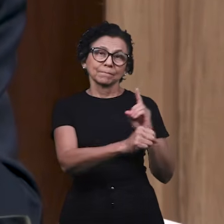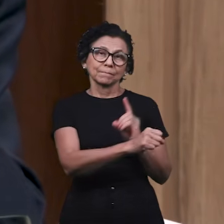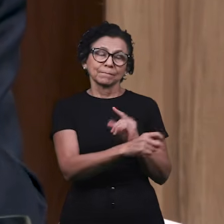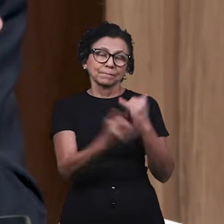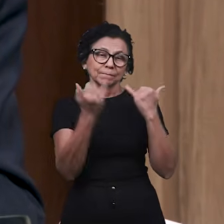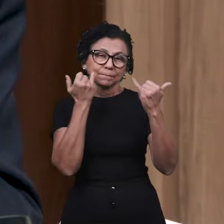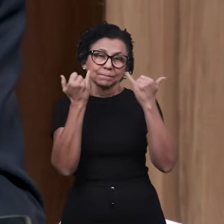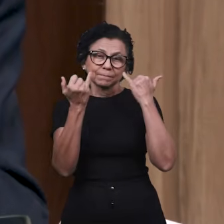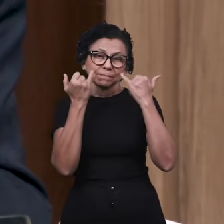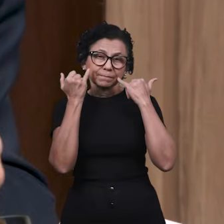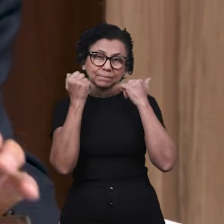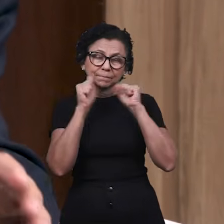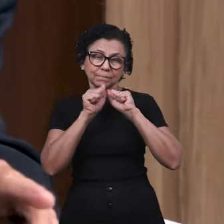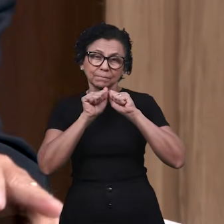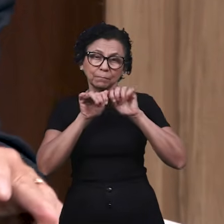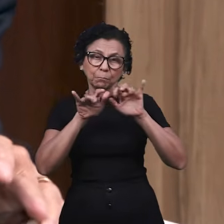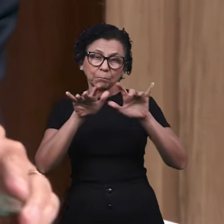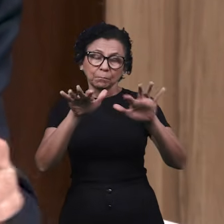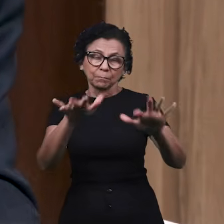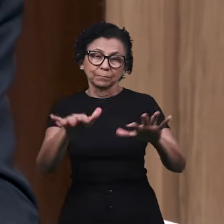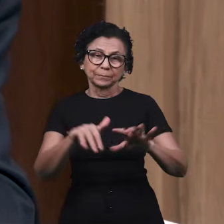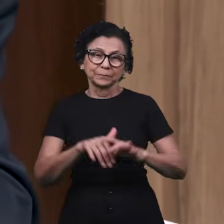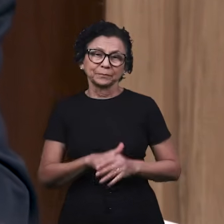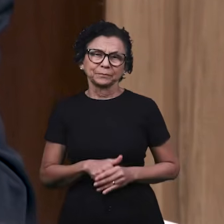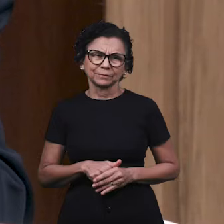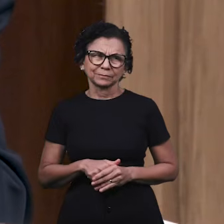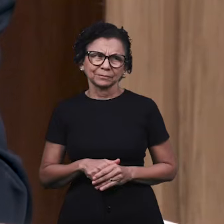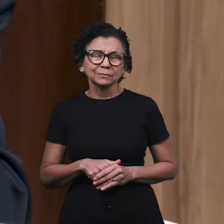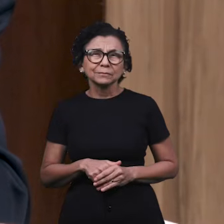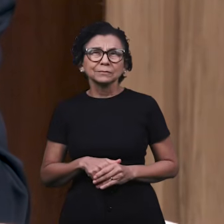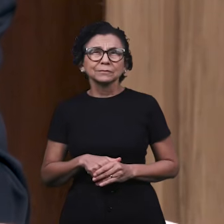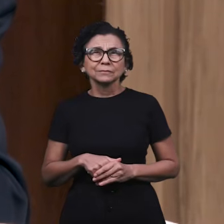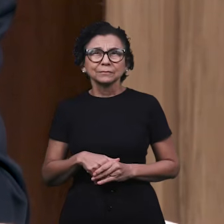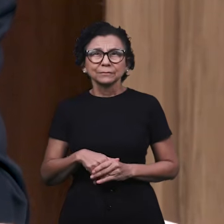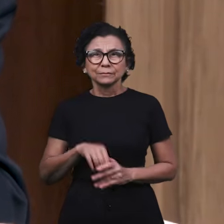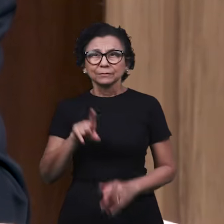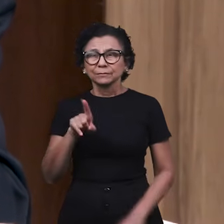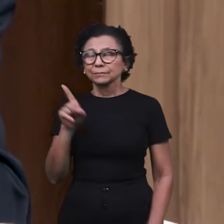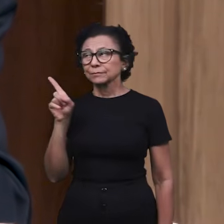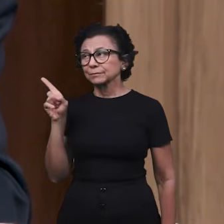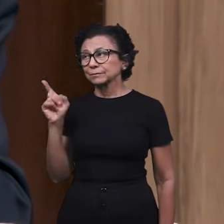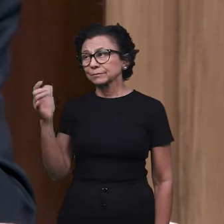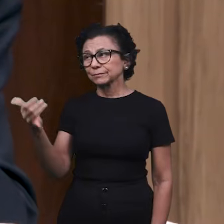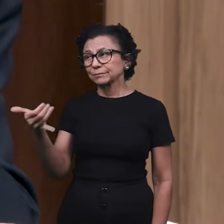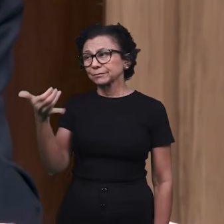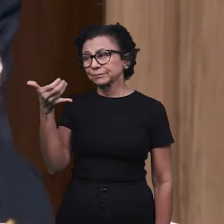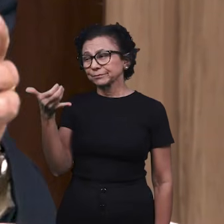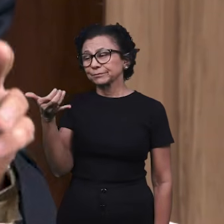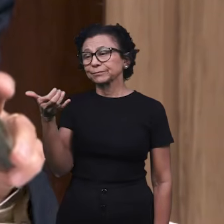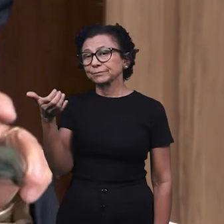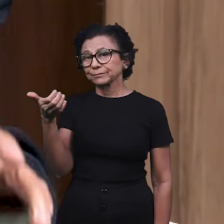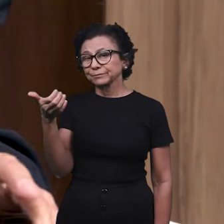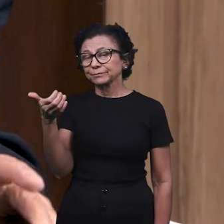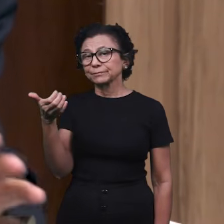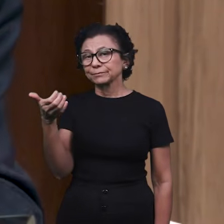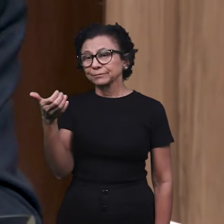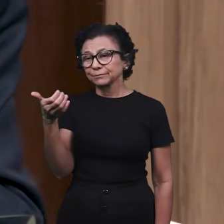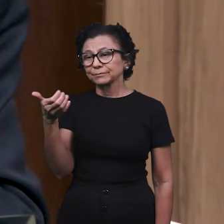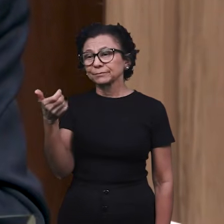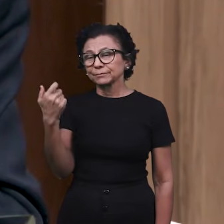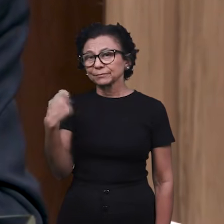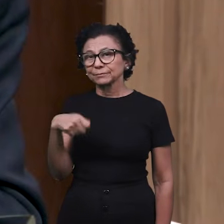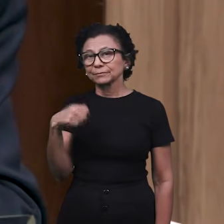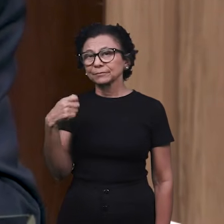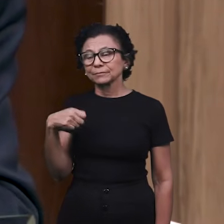tão rápidas que até é difícil as pessoas viverem sem um negócio desse aqui. Chama-se celular. Tudo bem. E